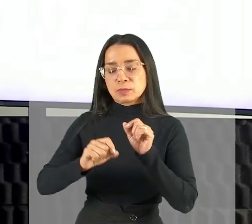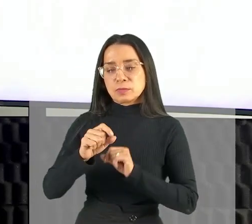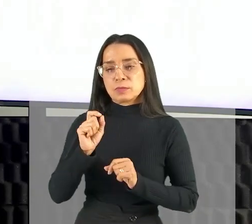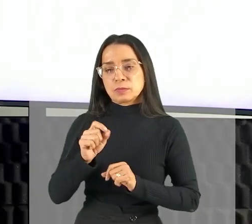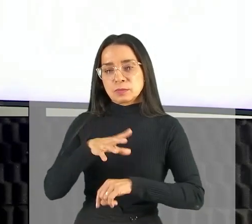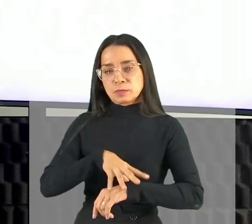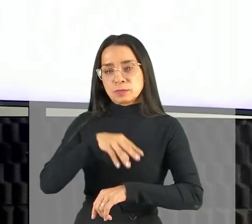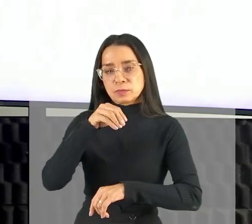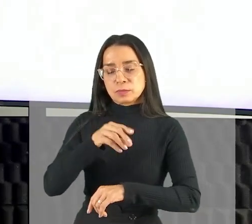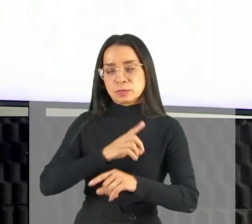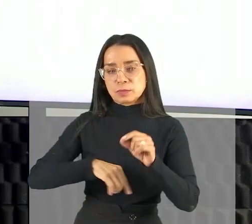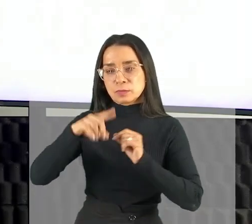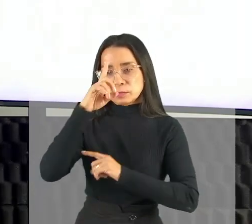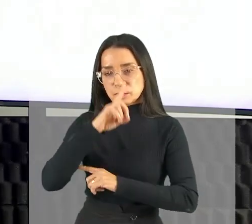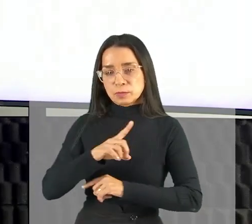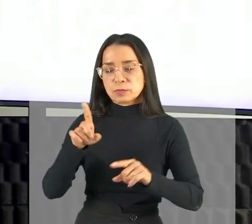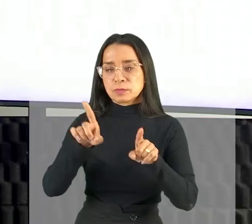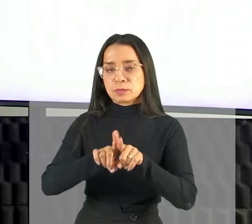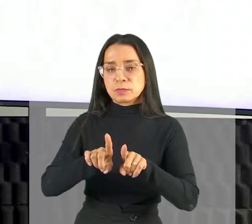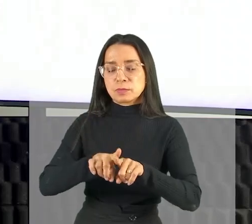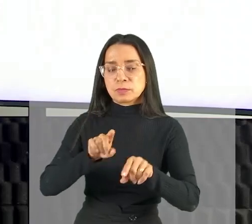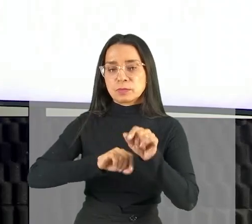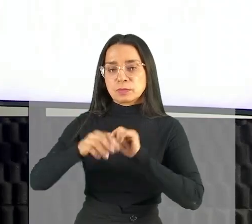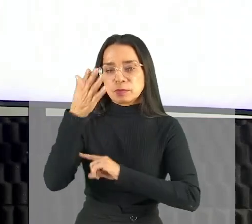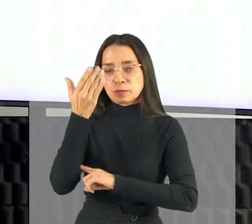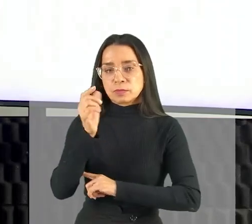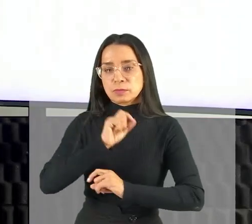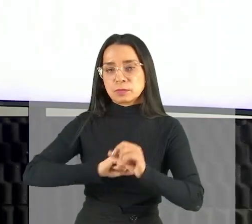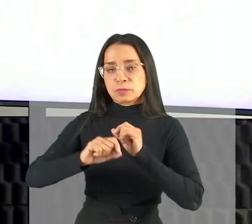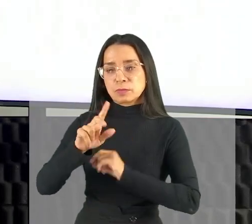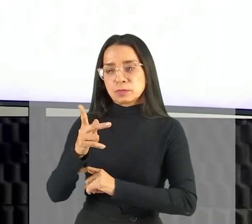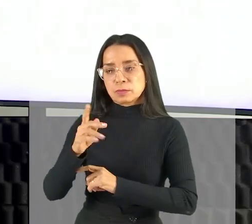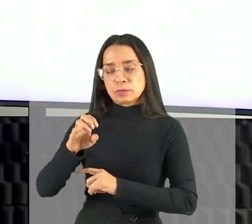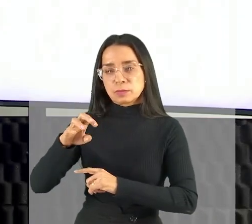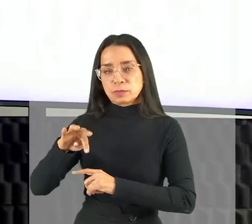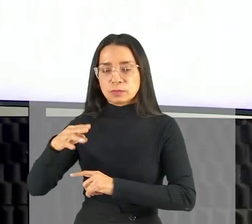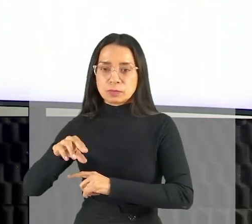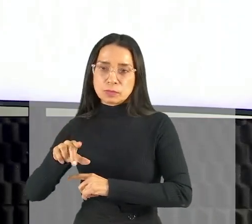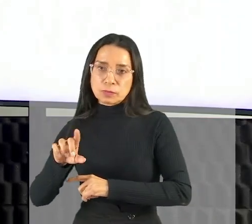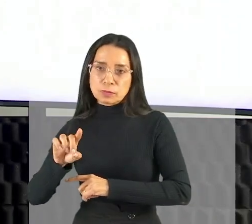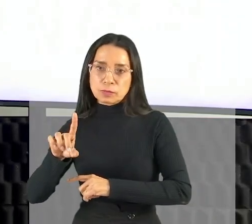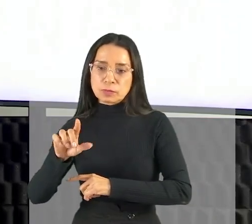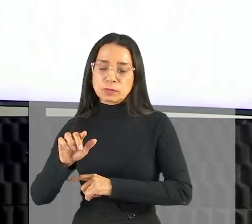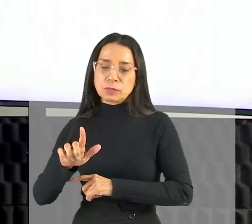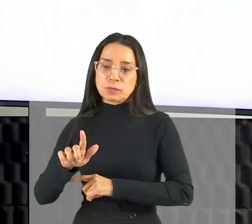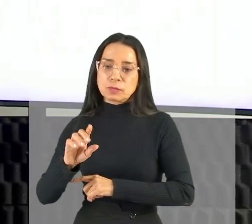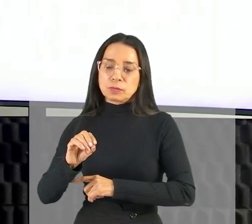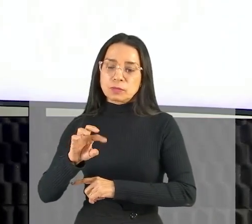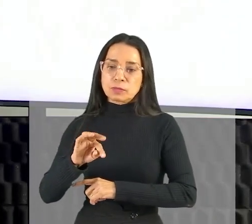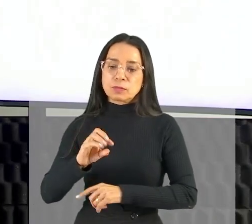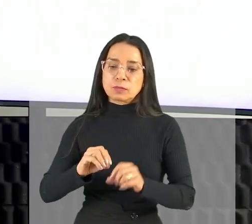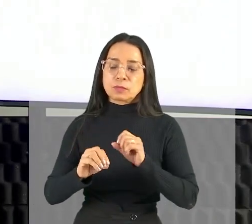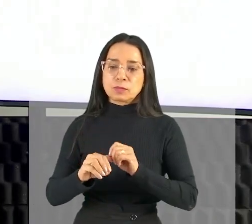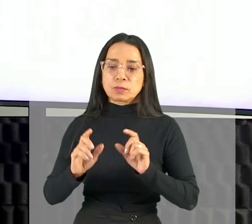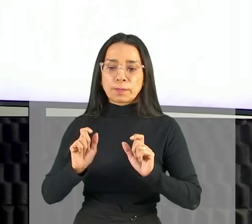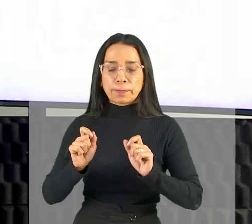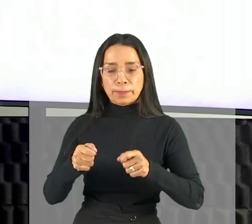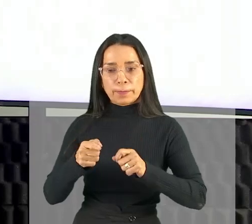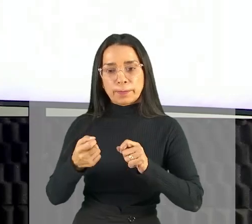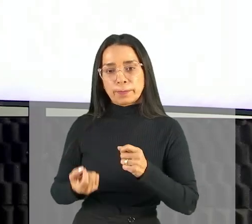pelagem amarela e eu também sei que ele é eterozigoto porque só assim ele tá vivo e com possibilidade de se reproduzir